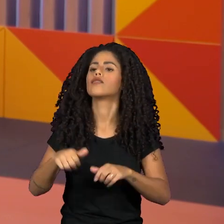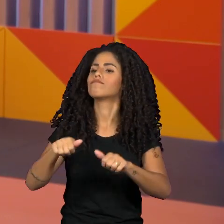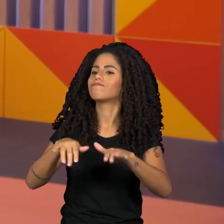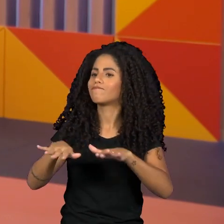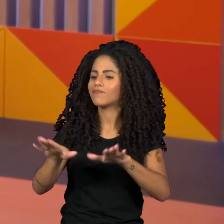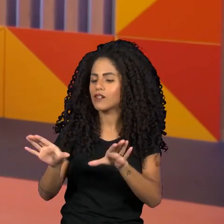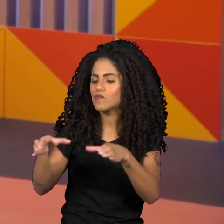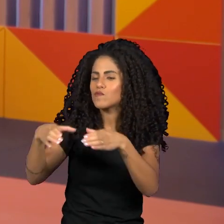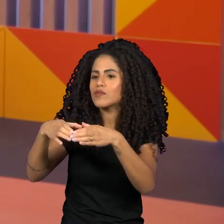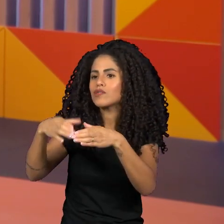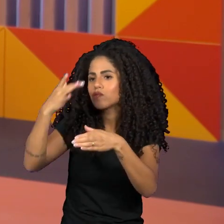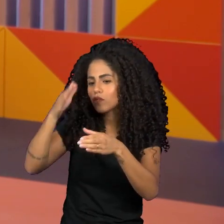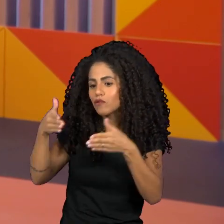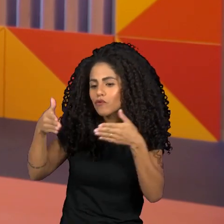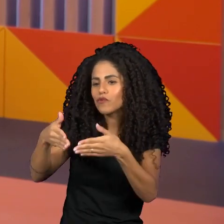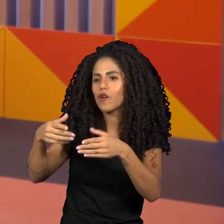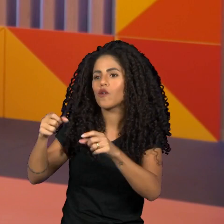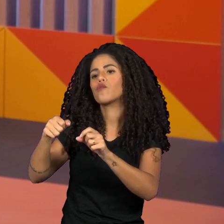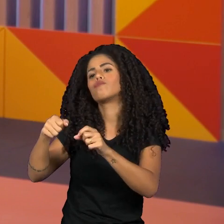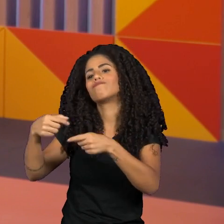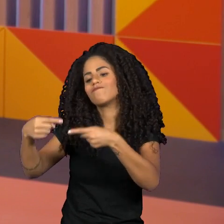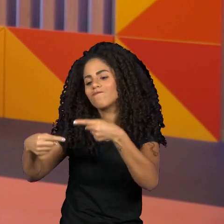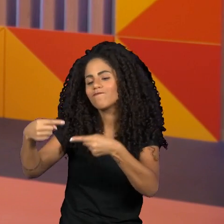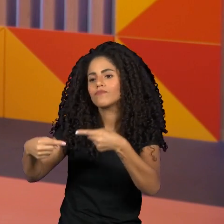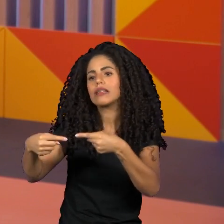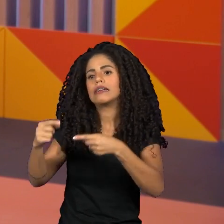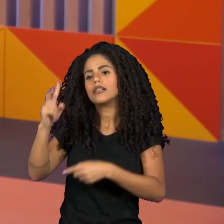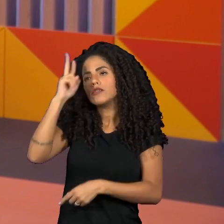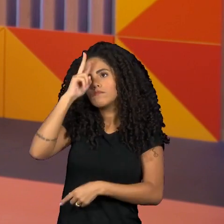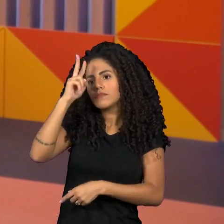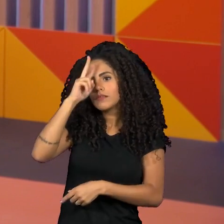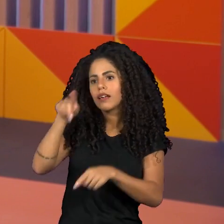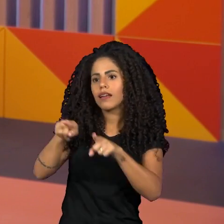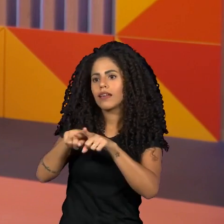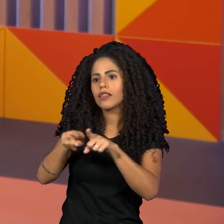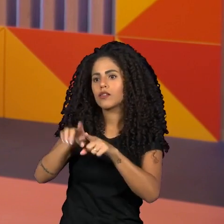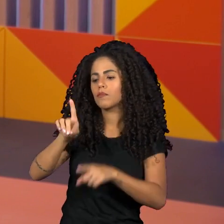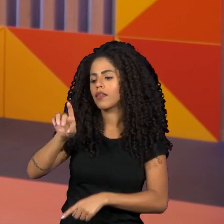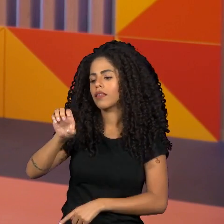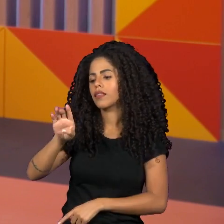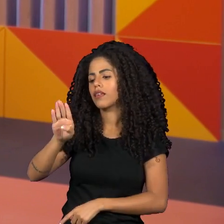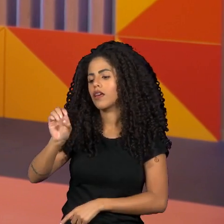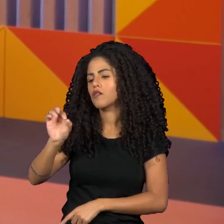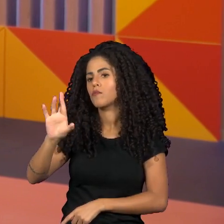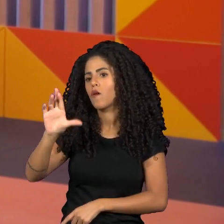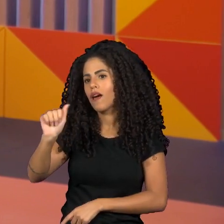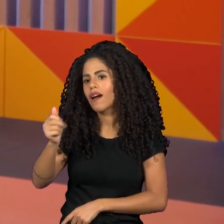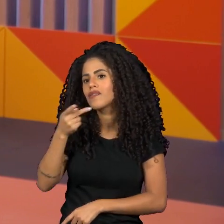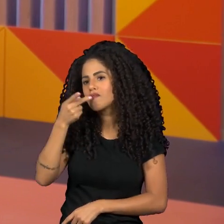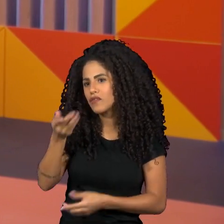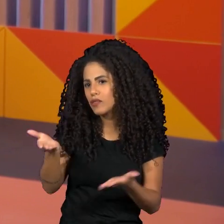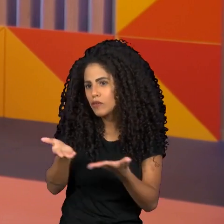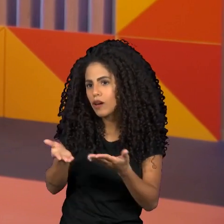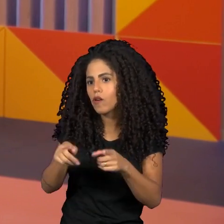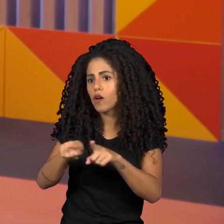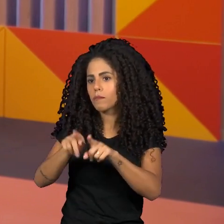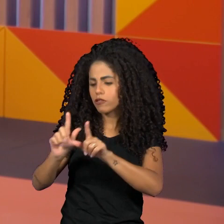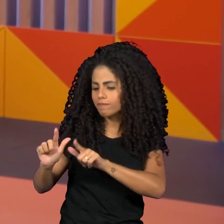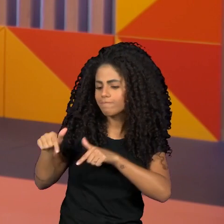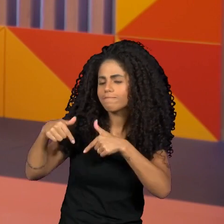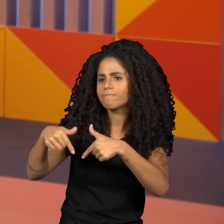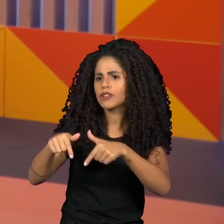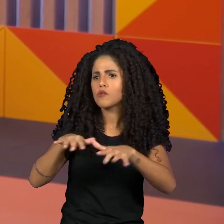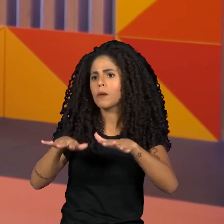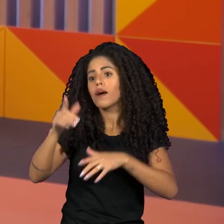de base, né? Se a gente pensar na história da Débora, da própria Elaine do Quilombo Periférico, são pessoas que vêm desses